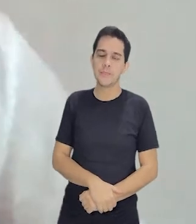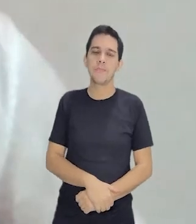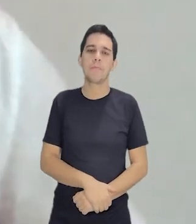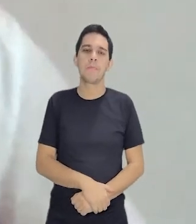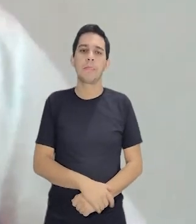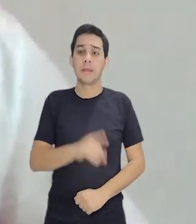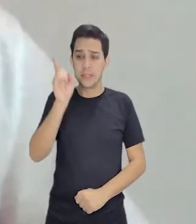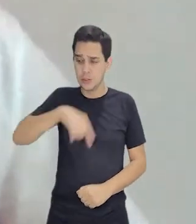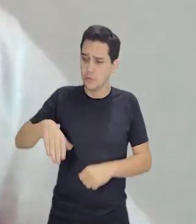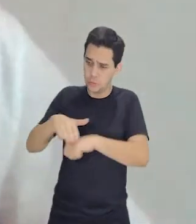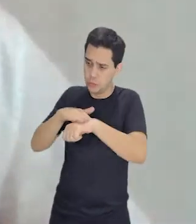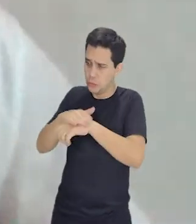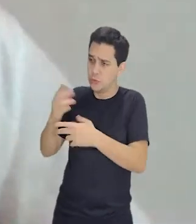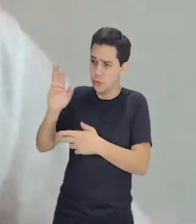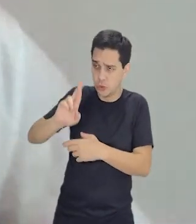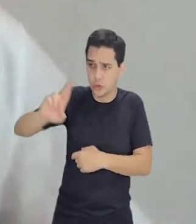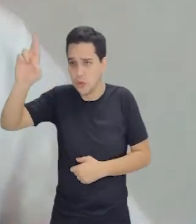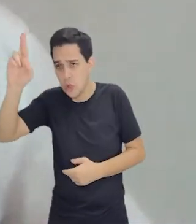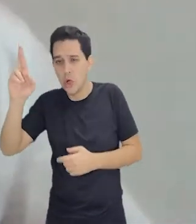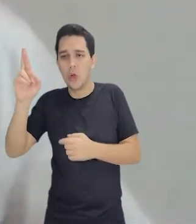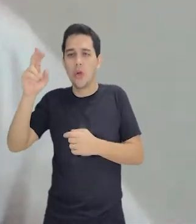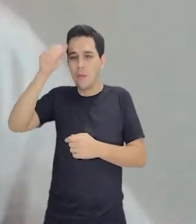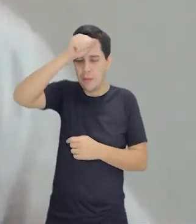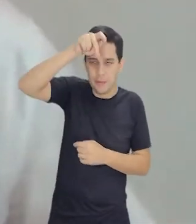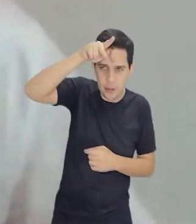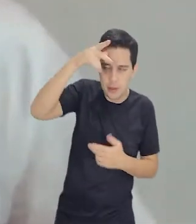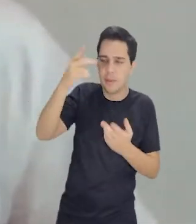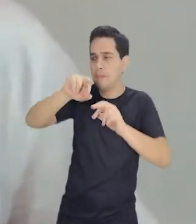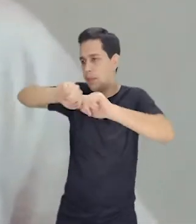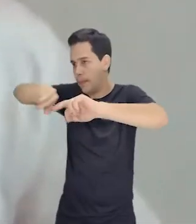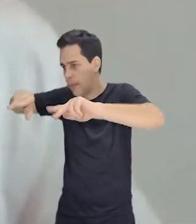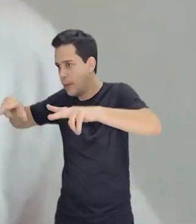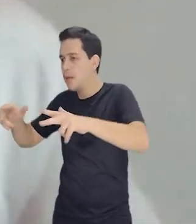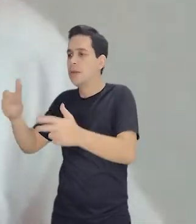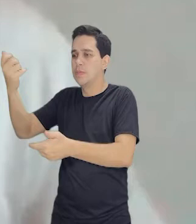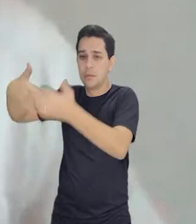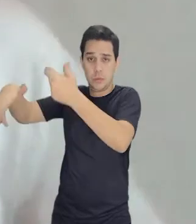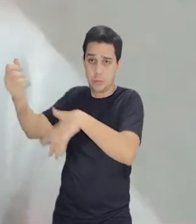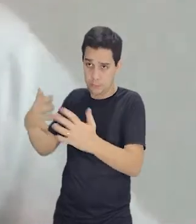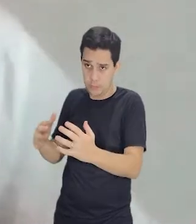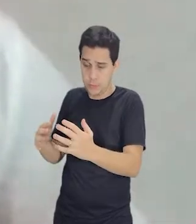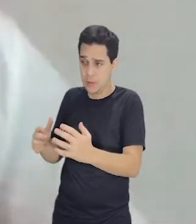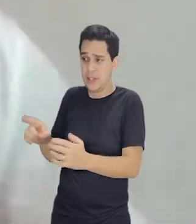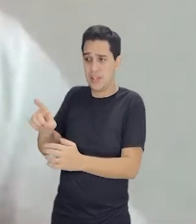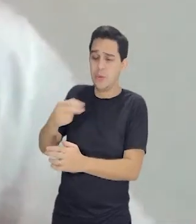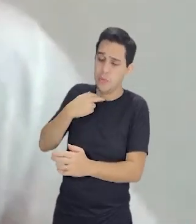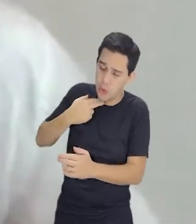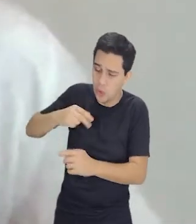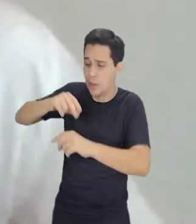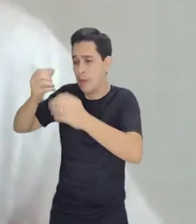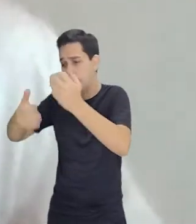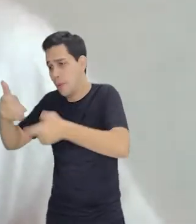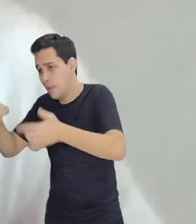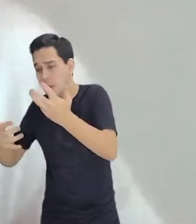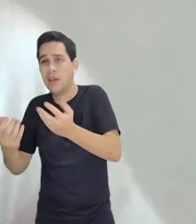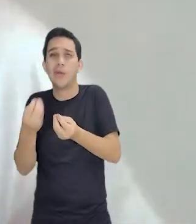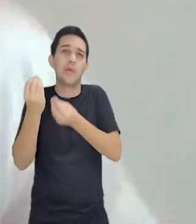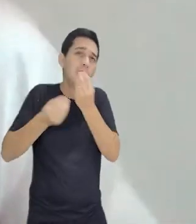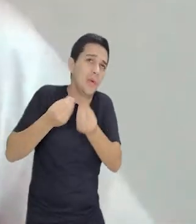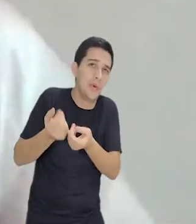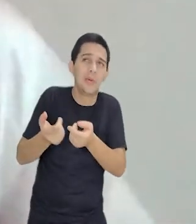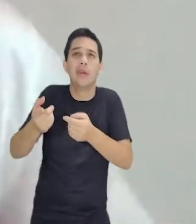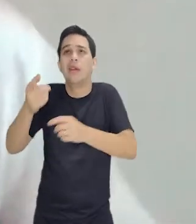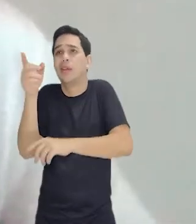público, mas o Ministério Público ainda sustentou que, nesse caso, não havia uma discricionariedade